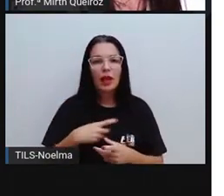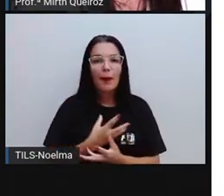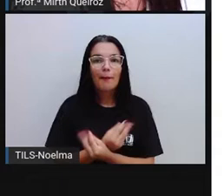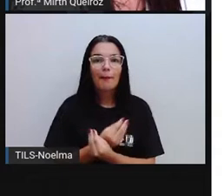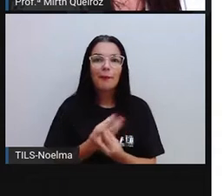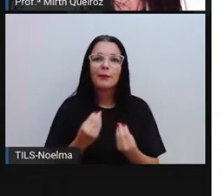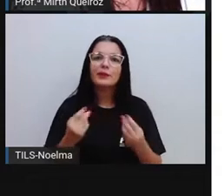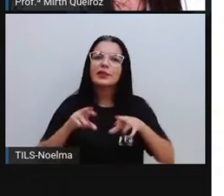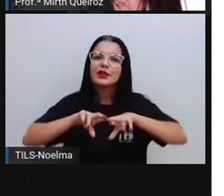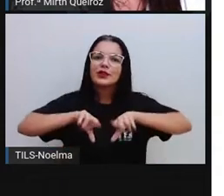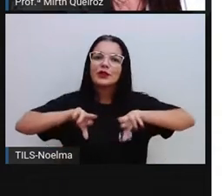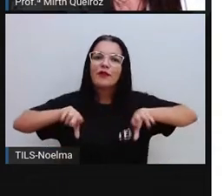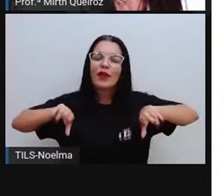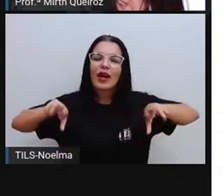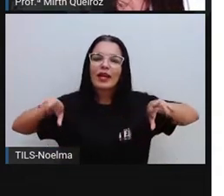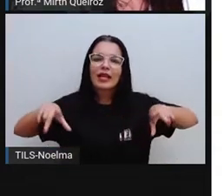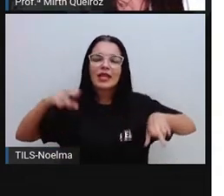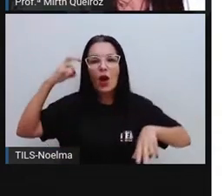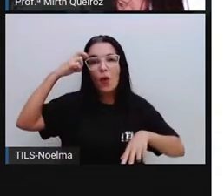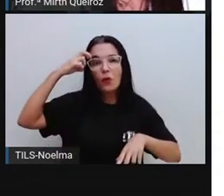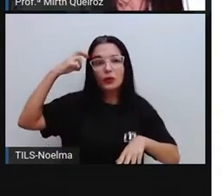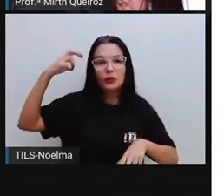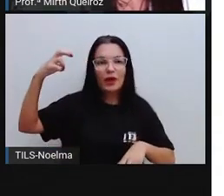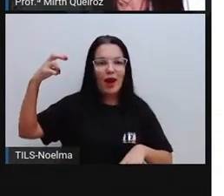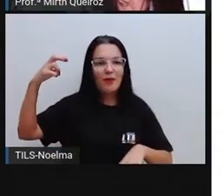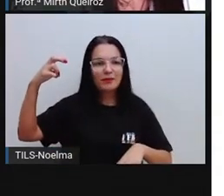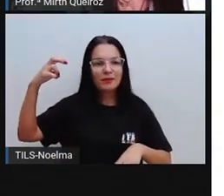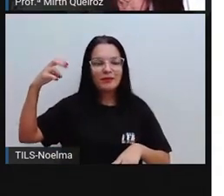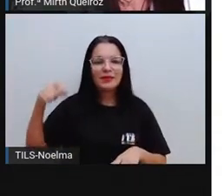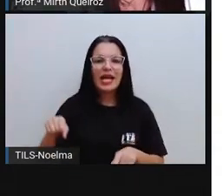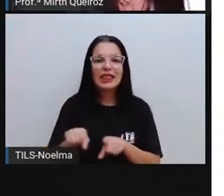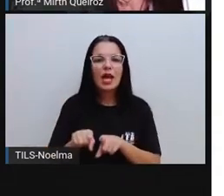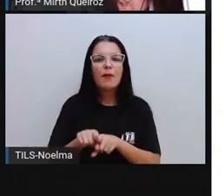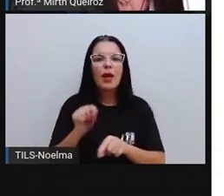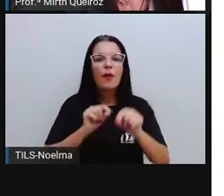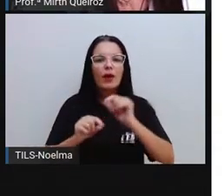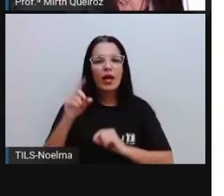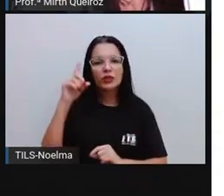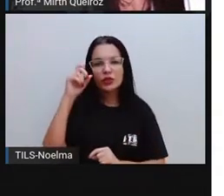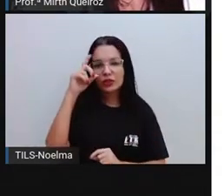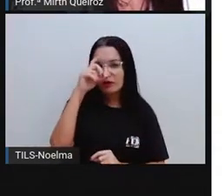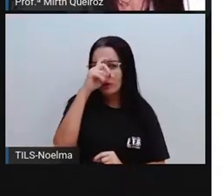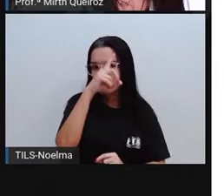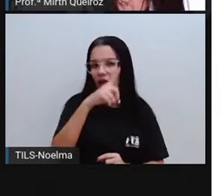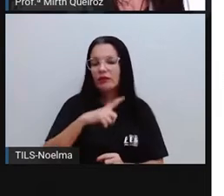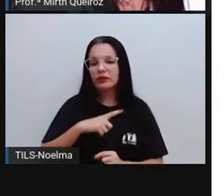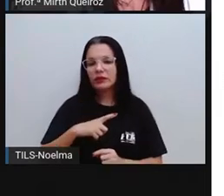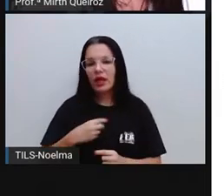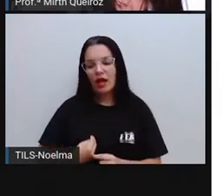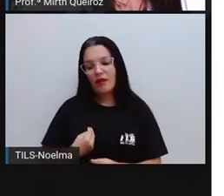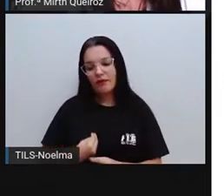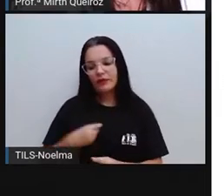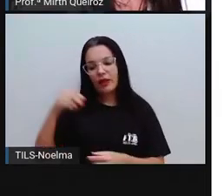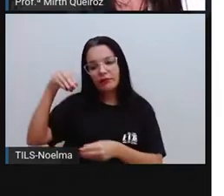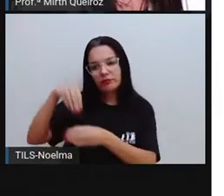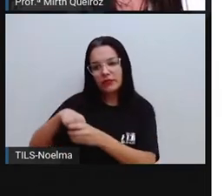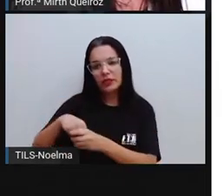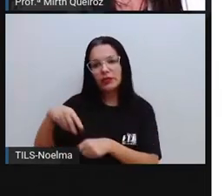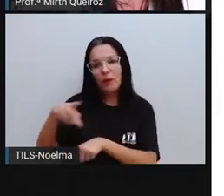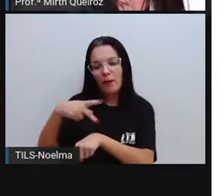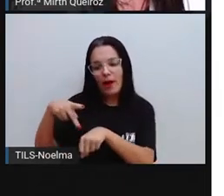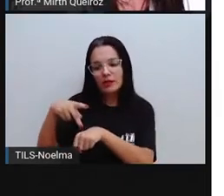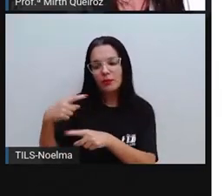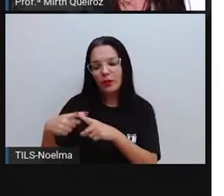enormes diferenças culturais. E além dessas enormes diferenças culturais que dificultavam a vida deles no país, ainda se tinha o preconceito